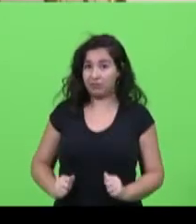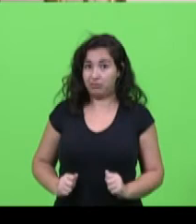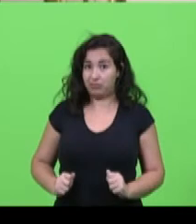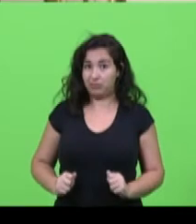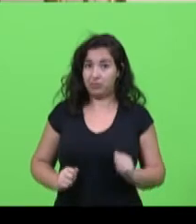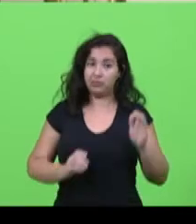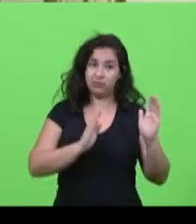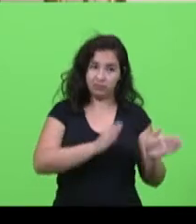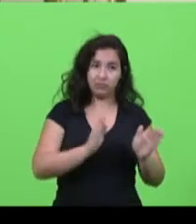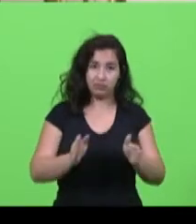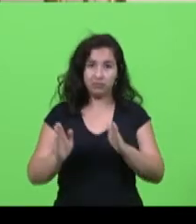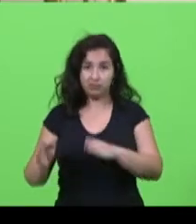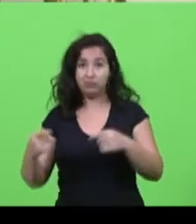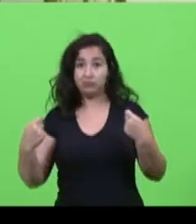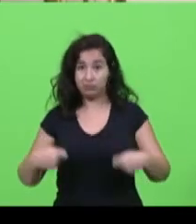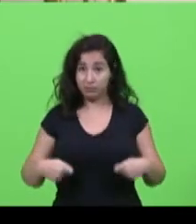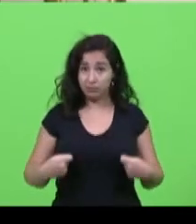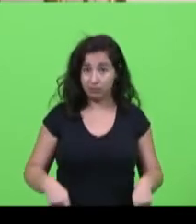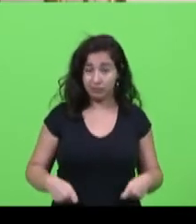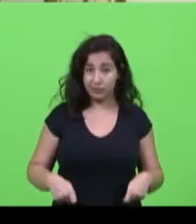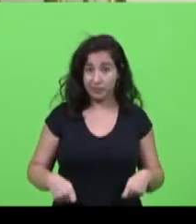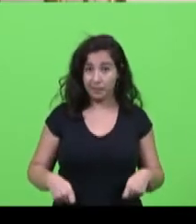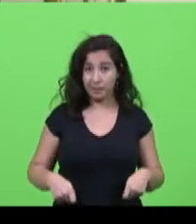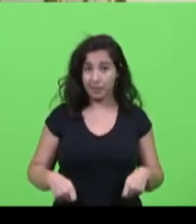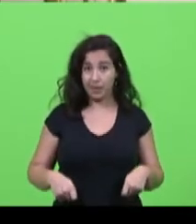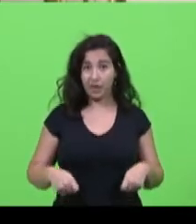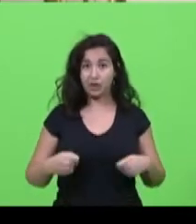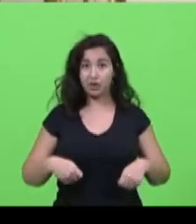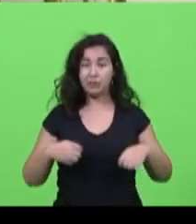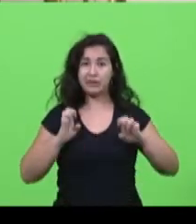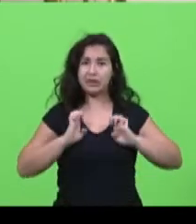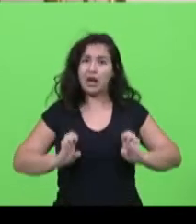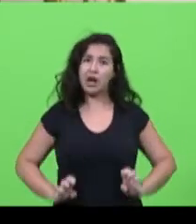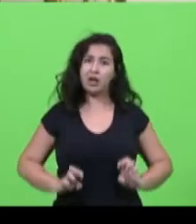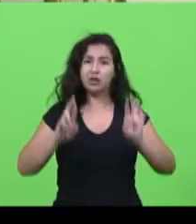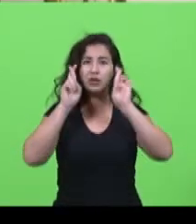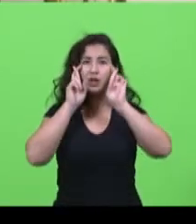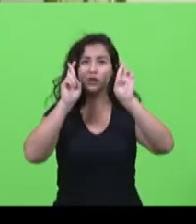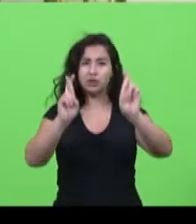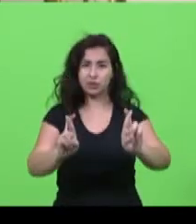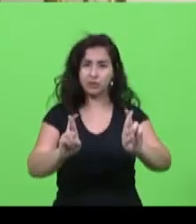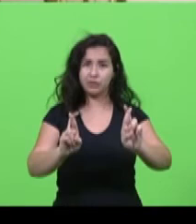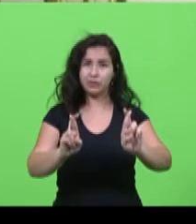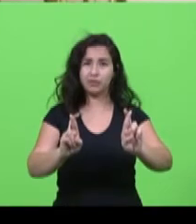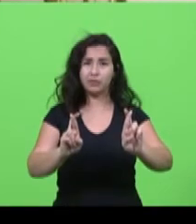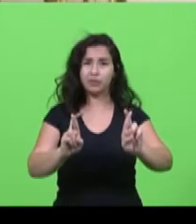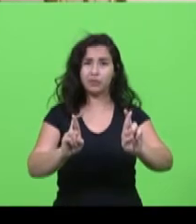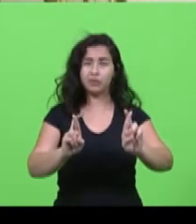lugar. Na hora que a gente coloca as coisas com ética, com respeito, e